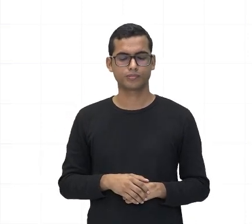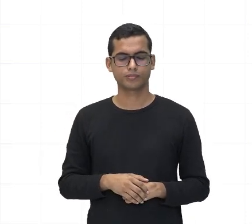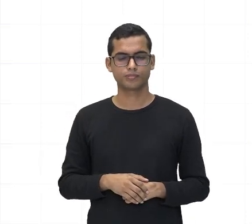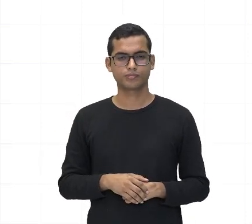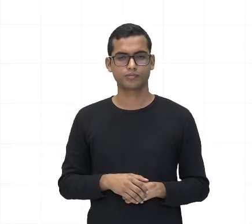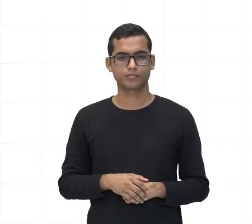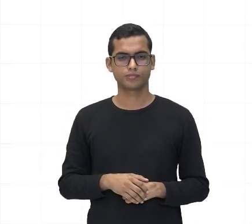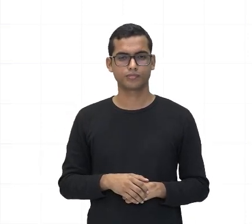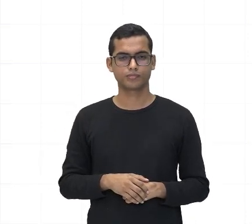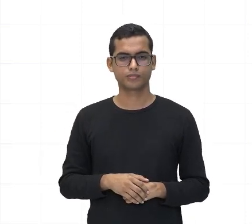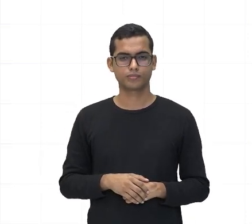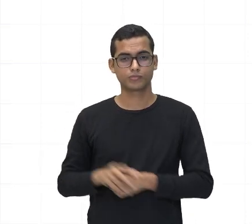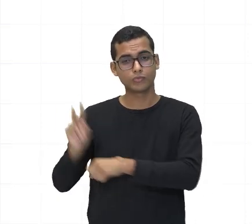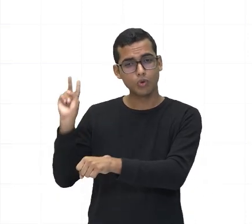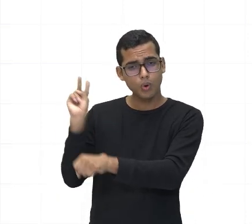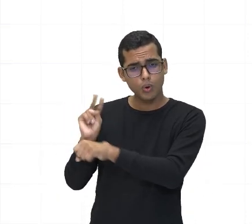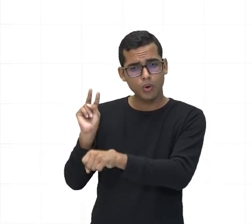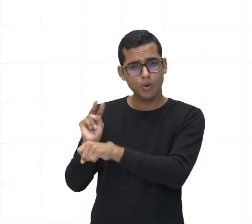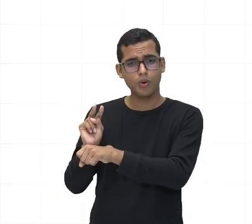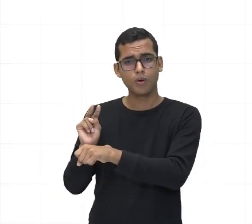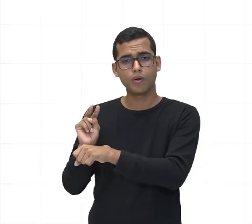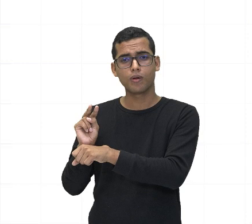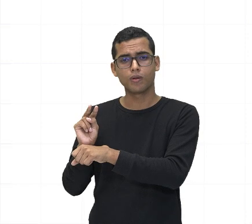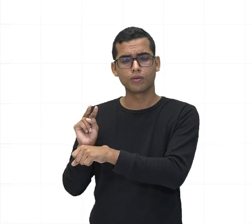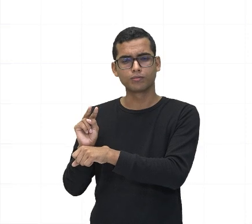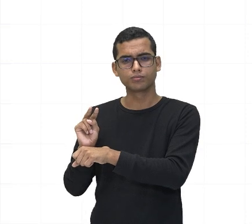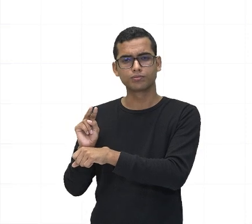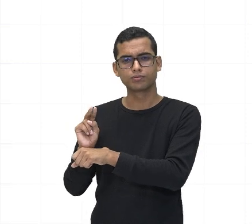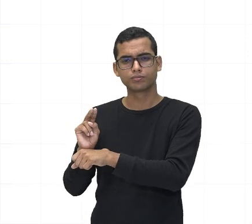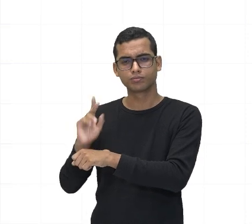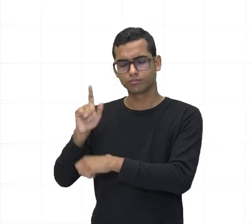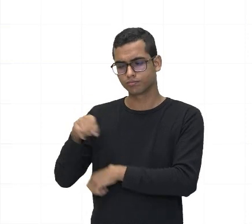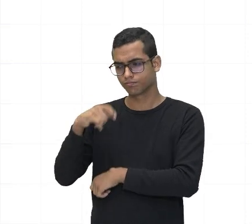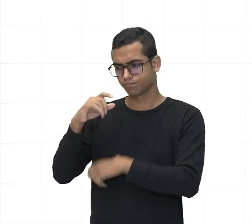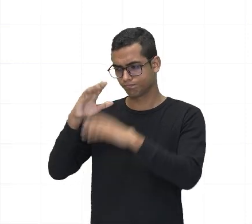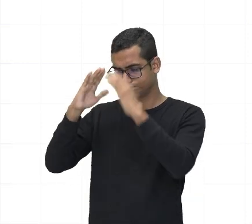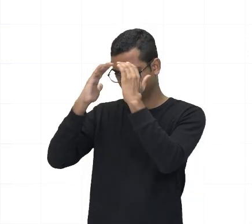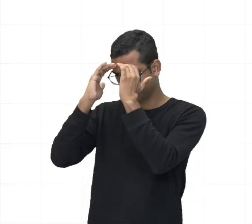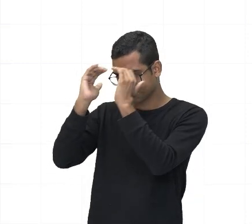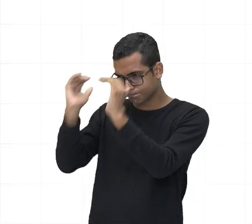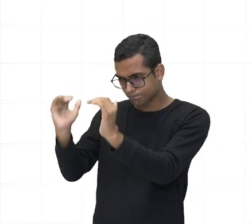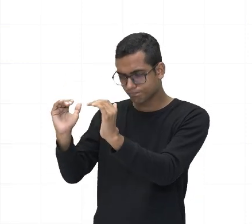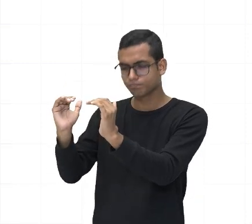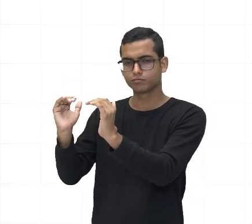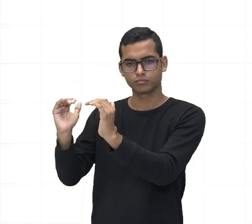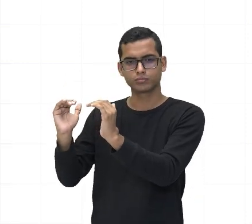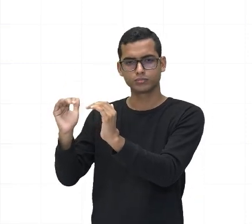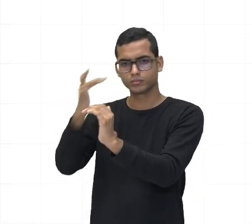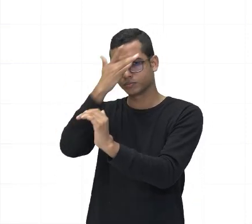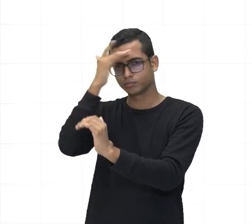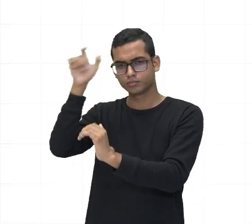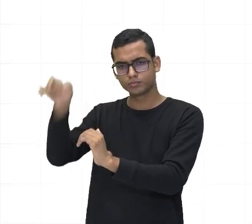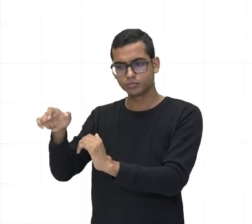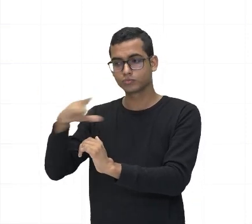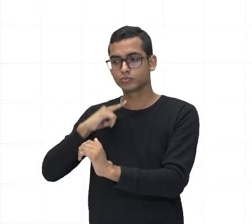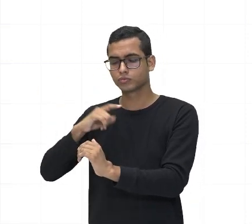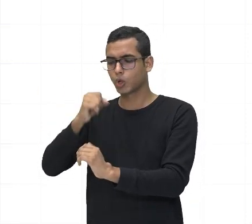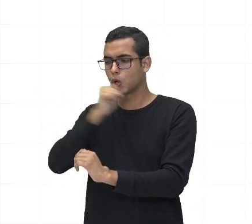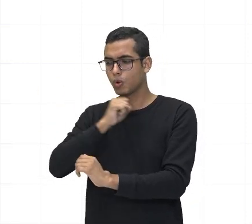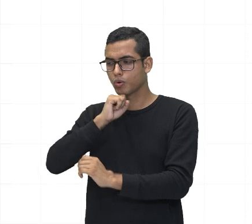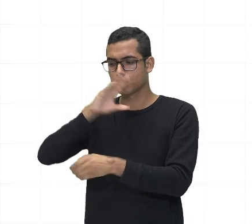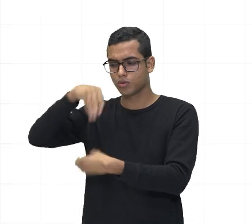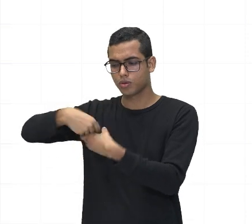o cuidado e a reverência aos mais velhos da comunidade, como os guardiões do conhecimento e da sabedoria do